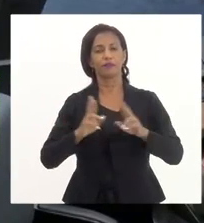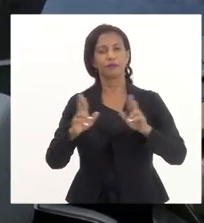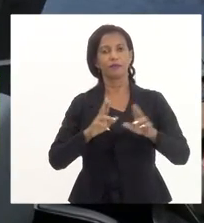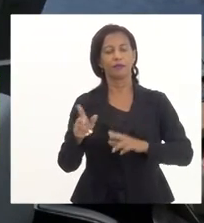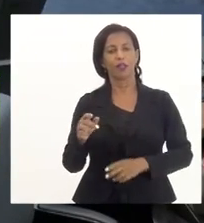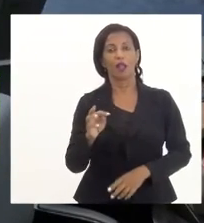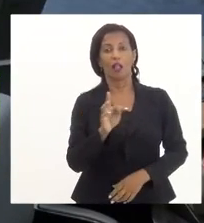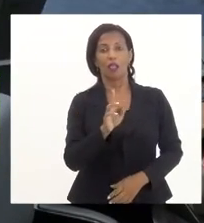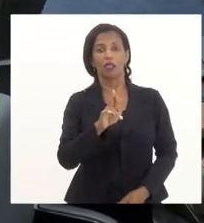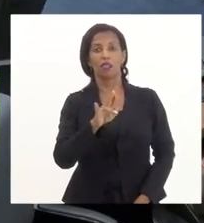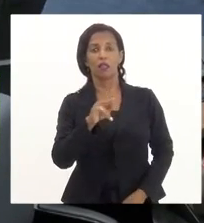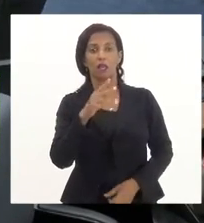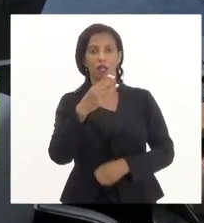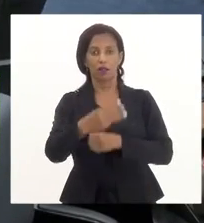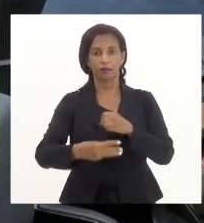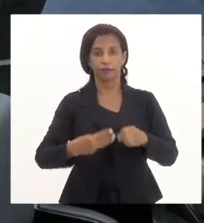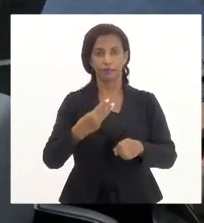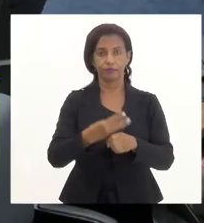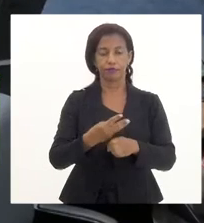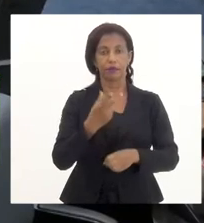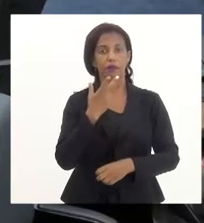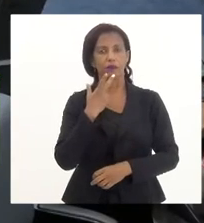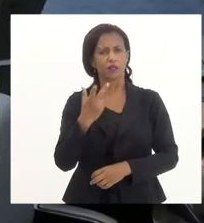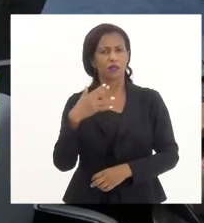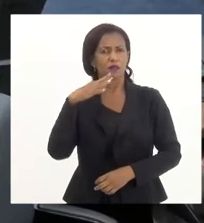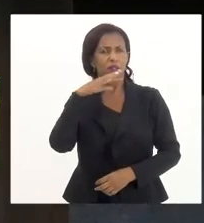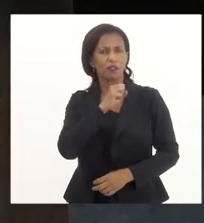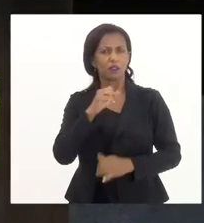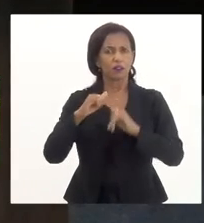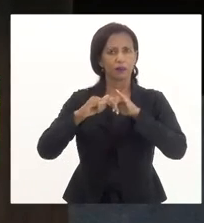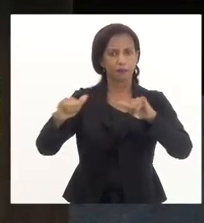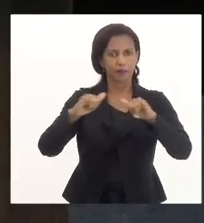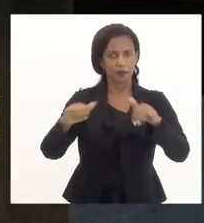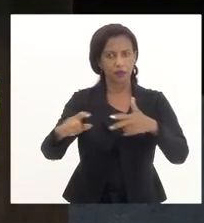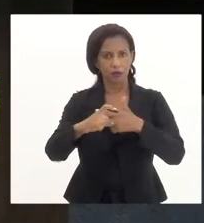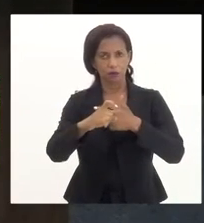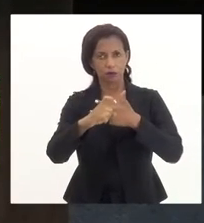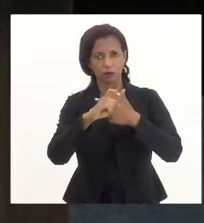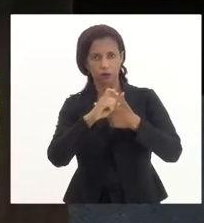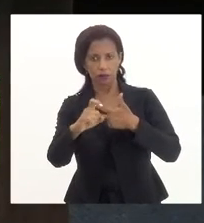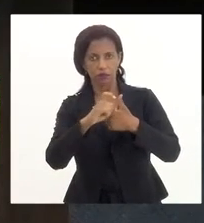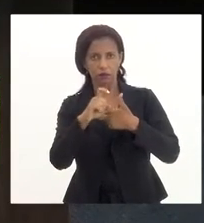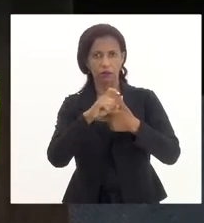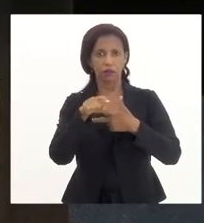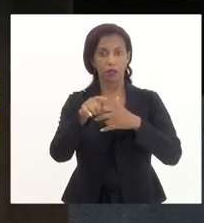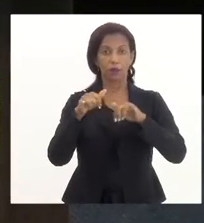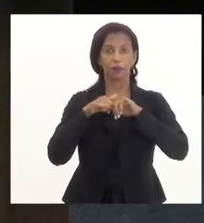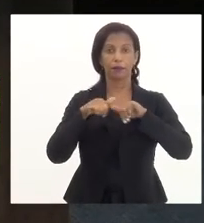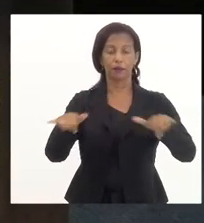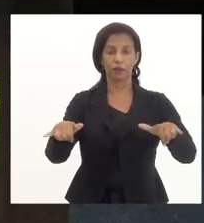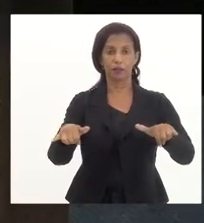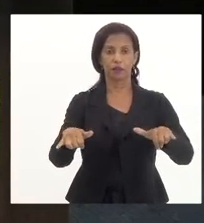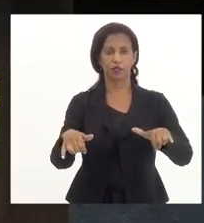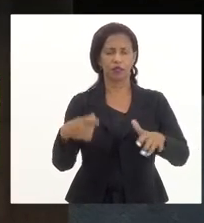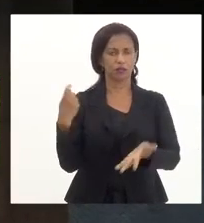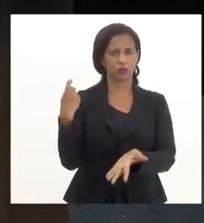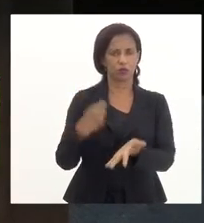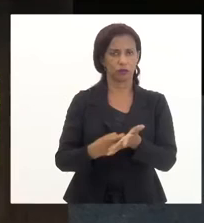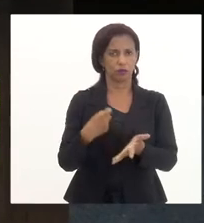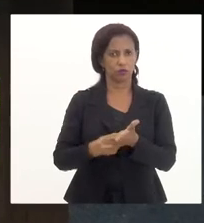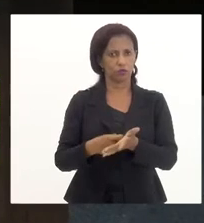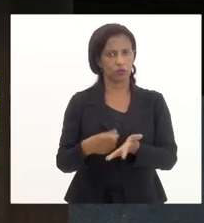à questão dos triênios a gente percebe que a mensagem do executivo ela é uma mensagem muito